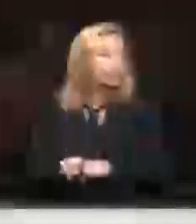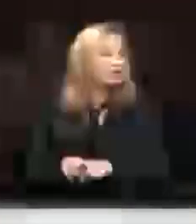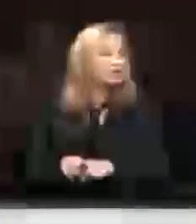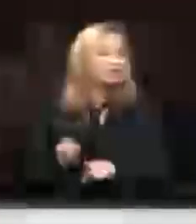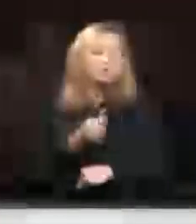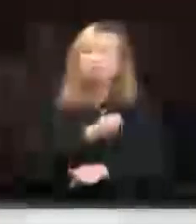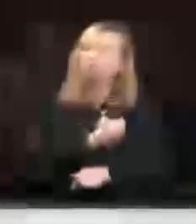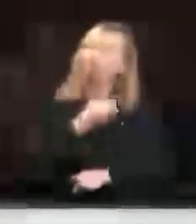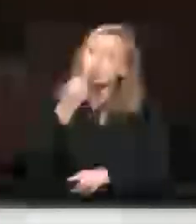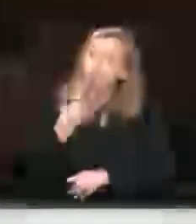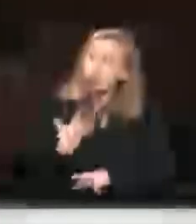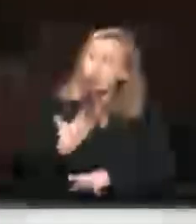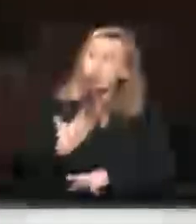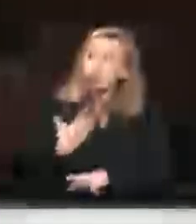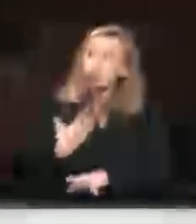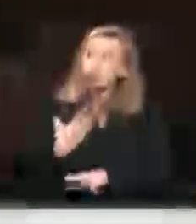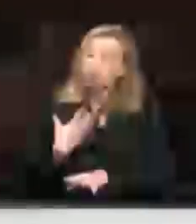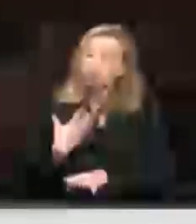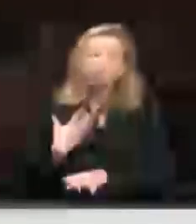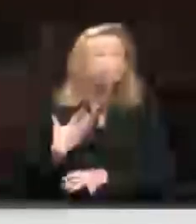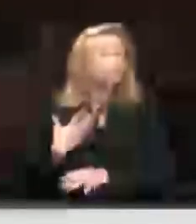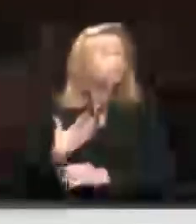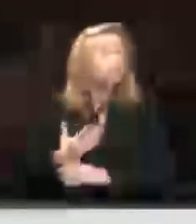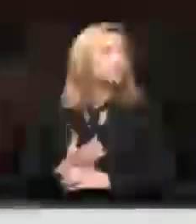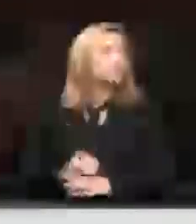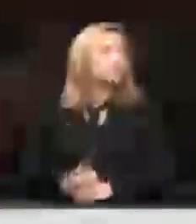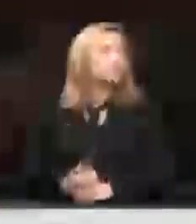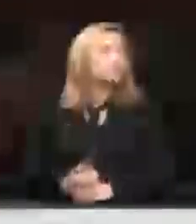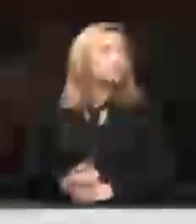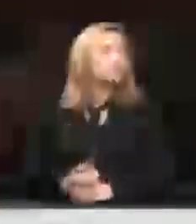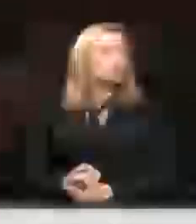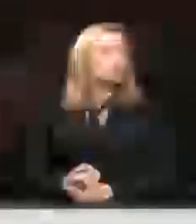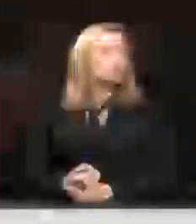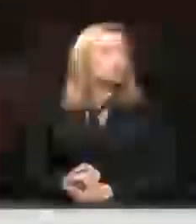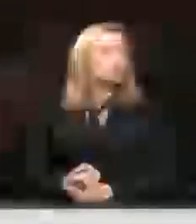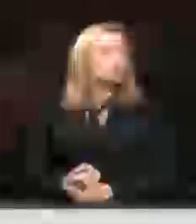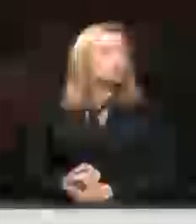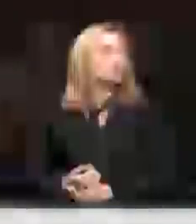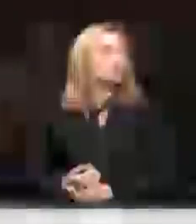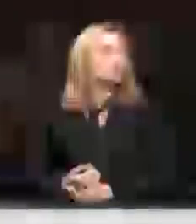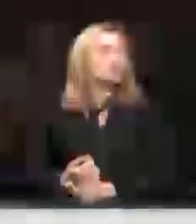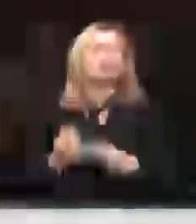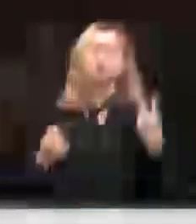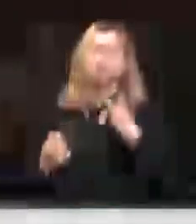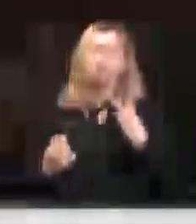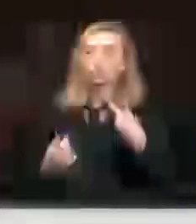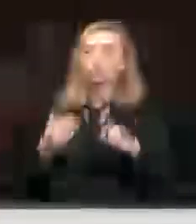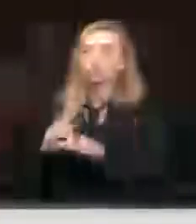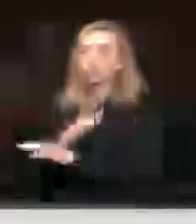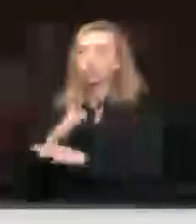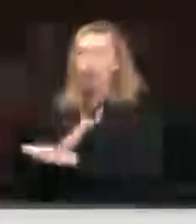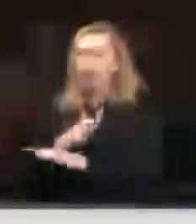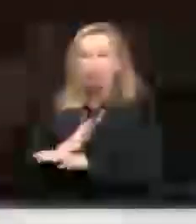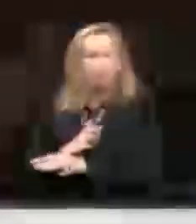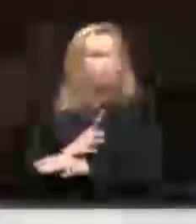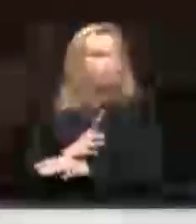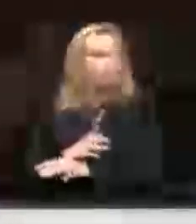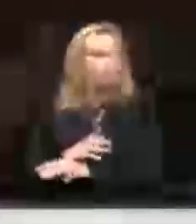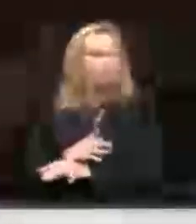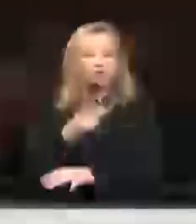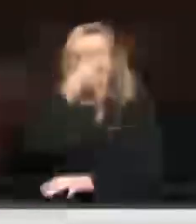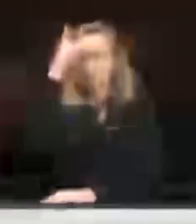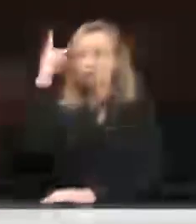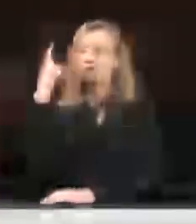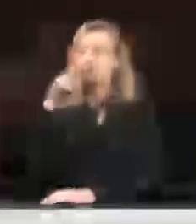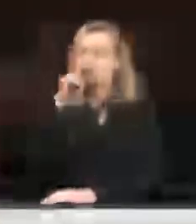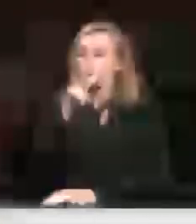a resistência a um pensamento político. Sinalizamos que são duas cidades que têm uma personalidade muito